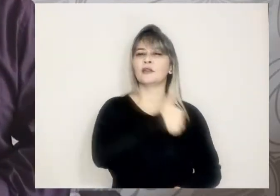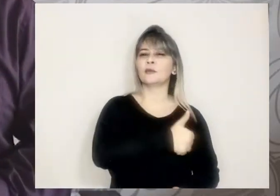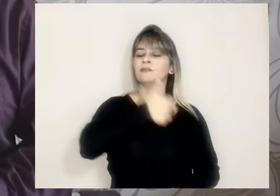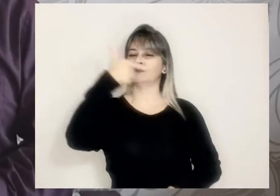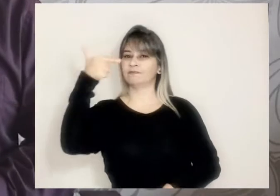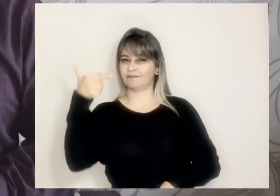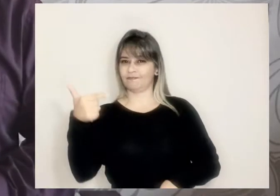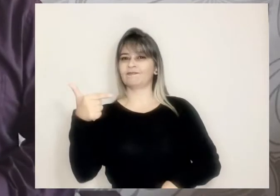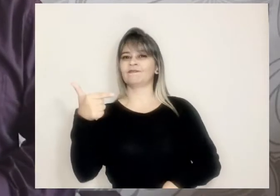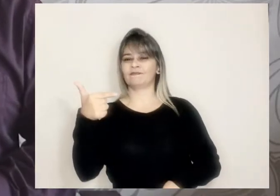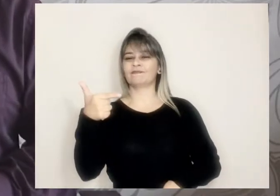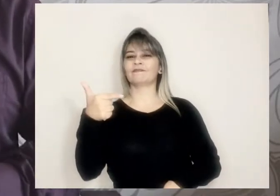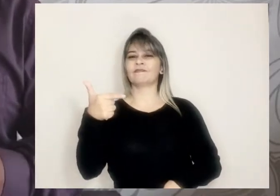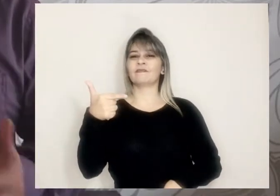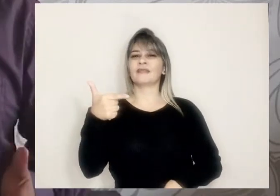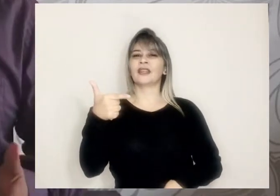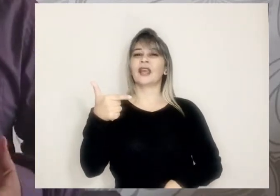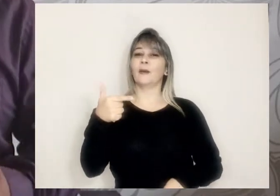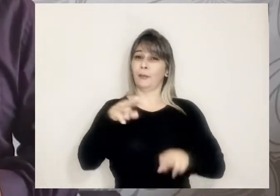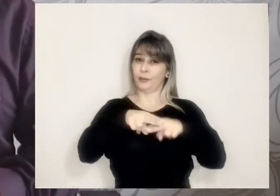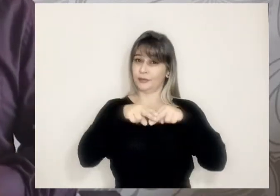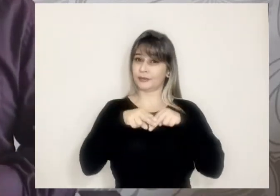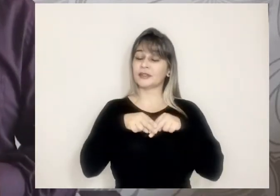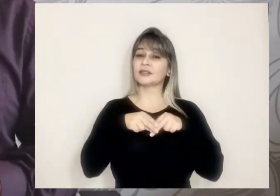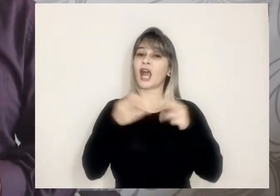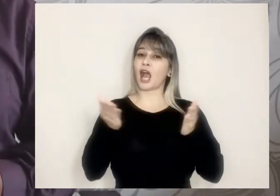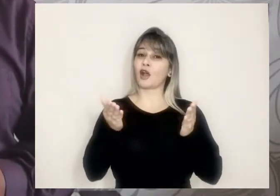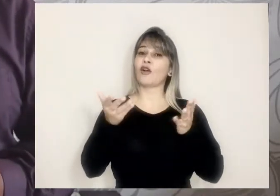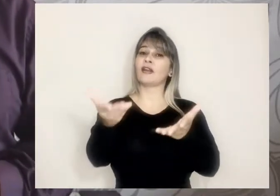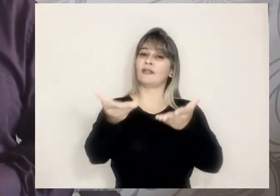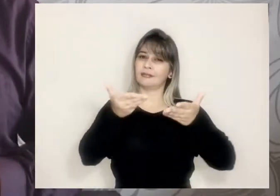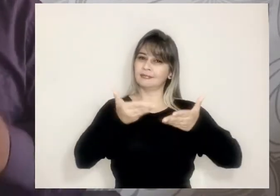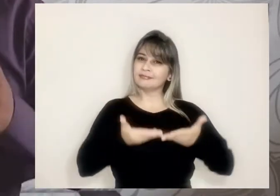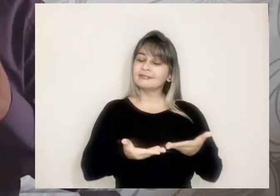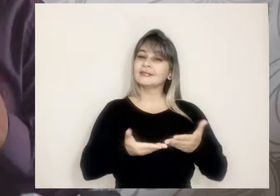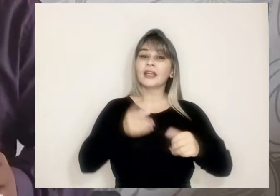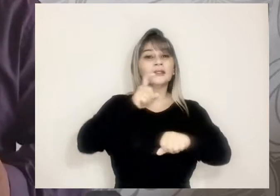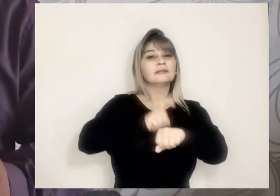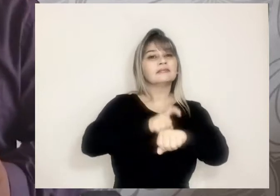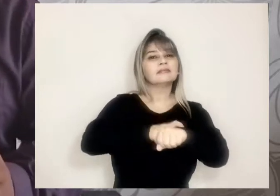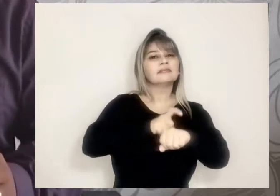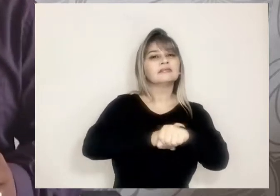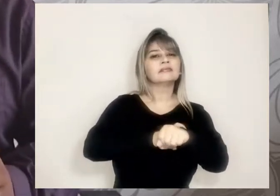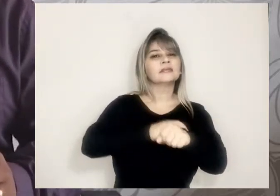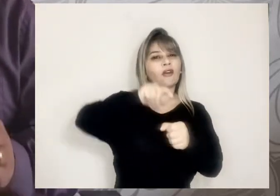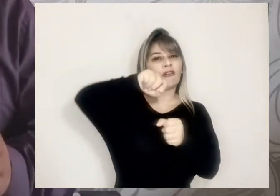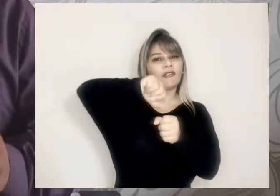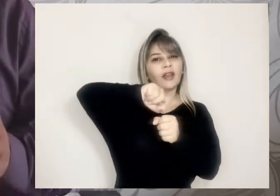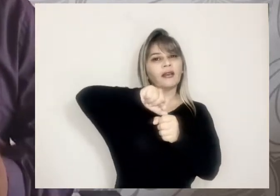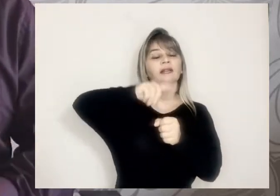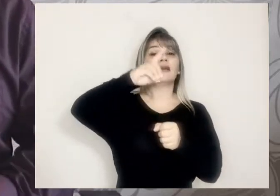entendimento. É com essa palavra que eu quero também te convidar, nesse momento, a